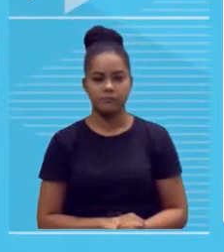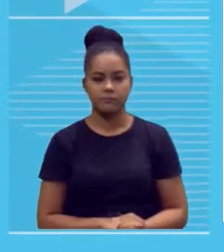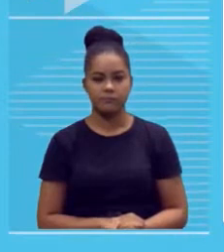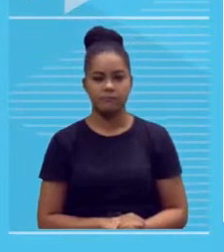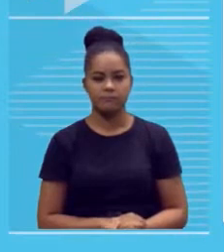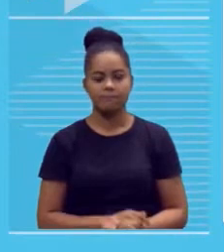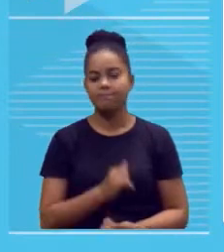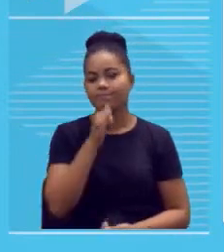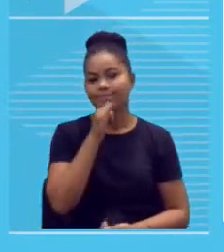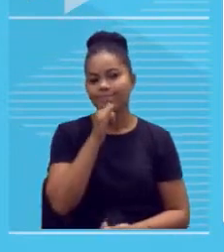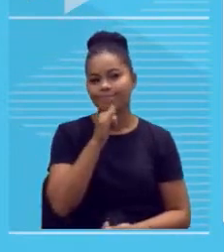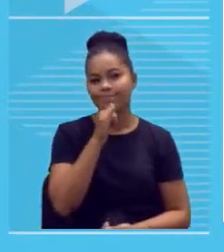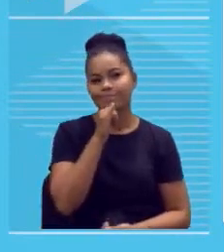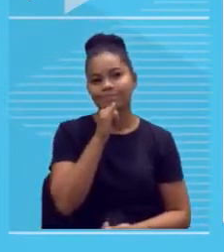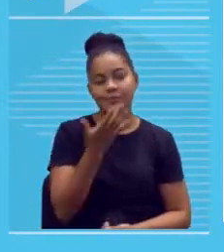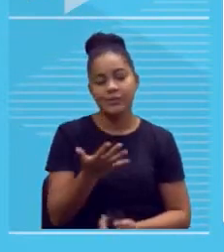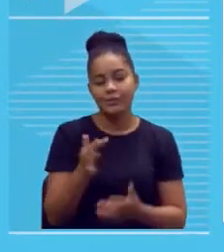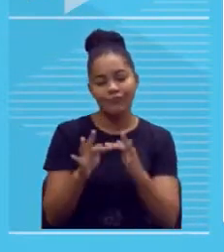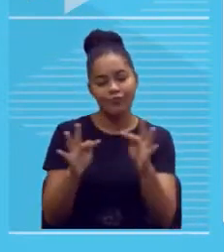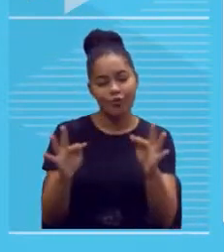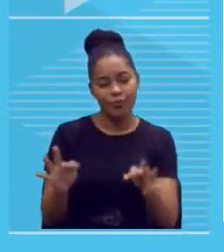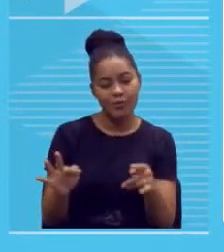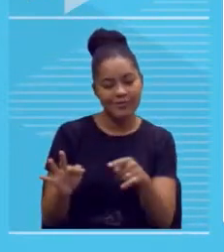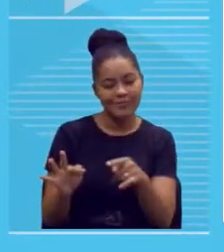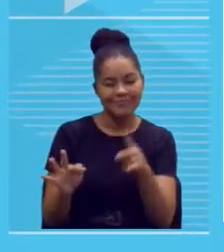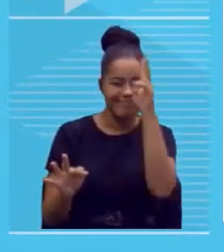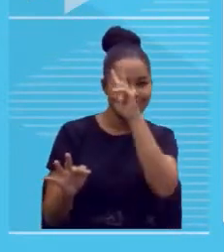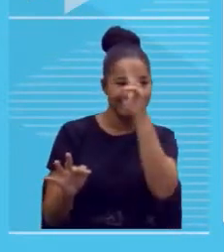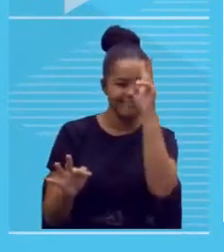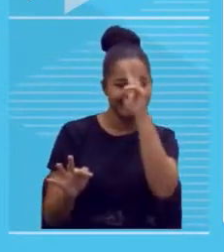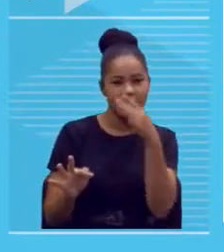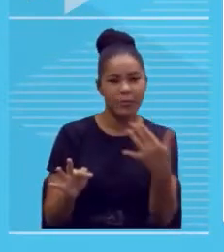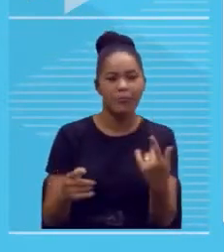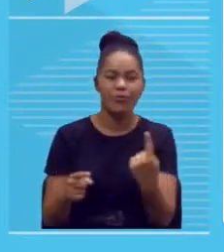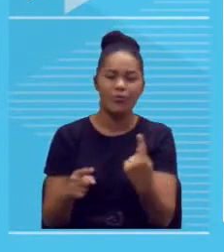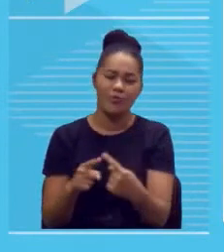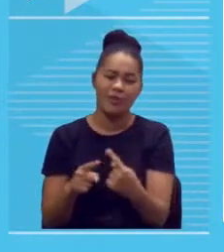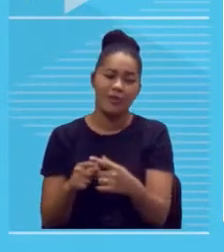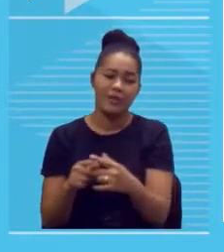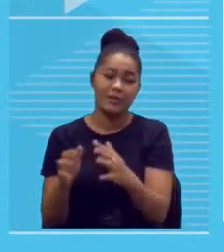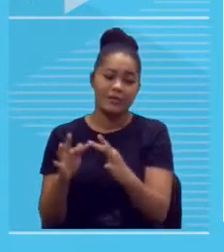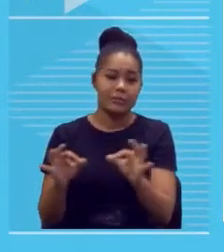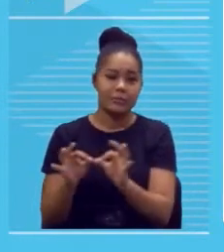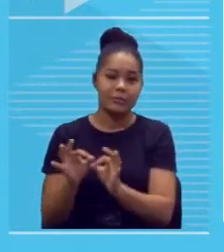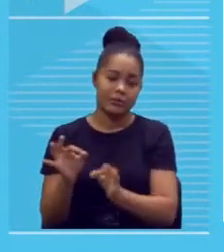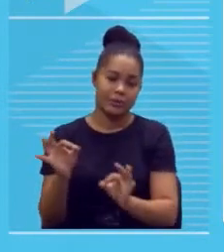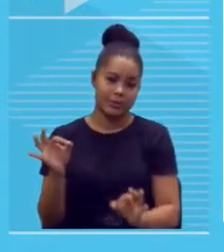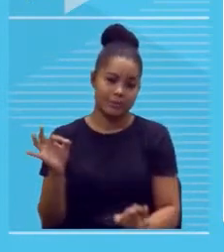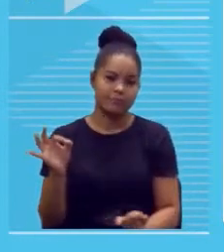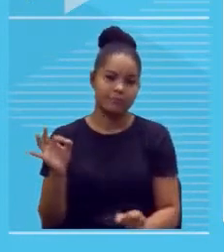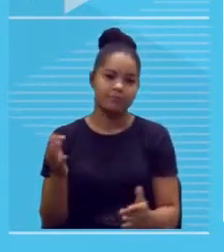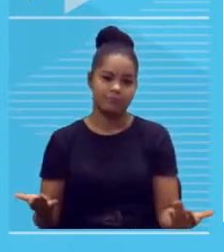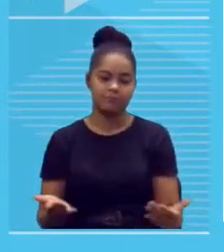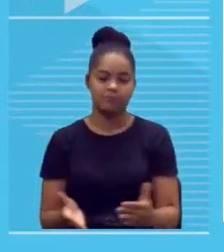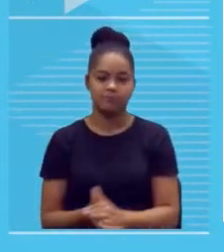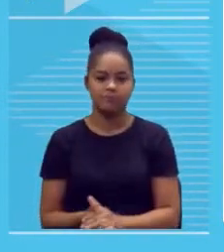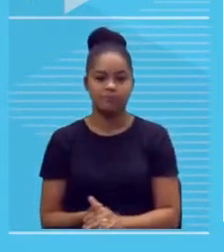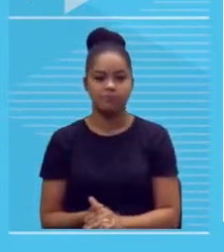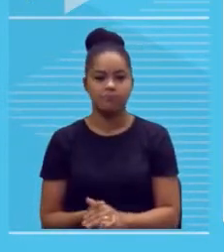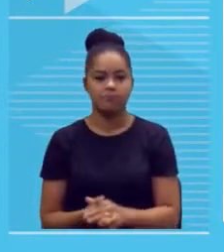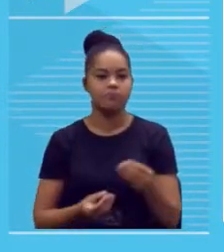não lembrar dessa fórmula? Porque é fórmula demais, professor. Como é que eu conseguiria